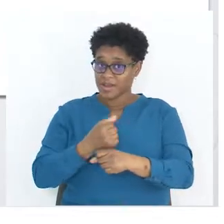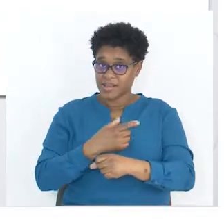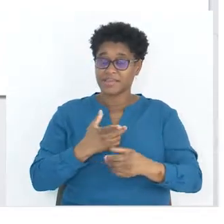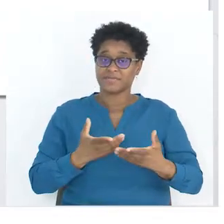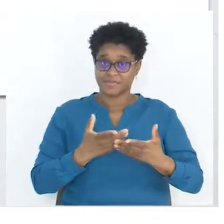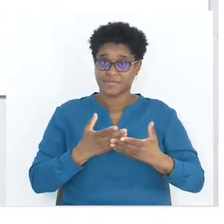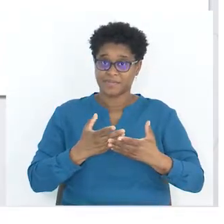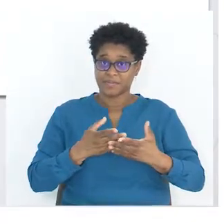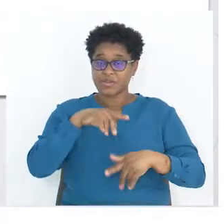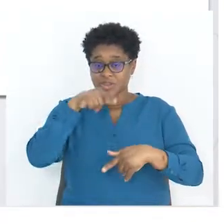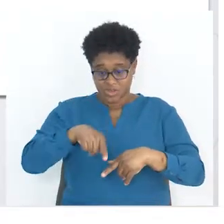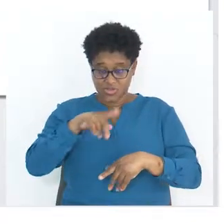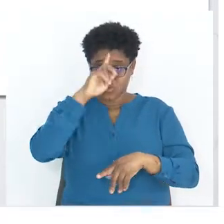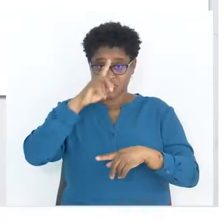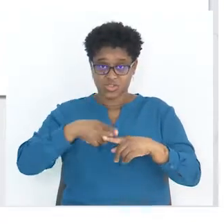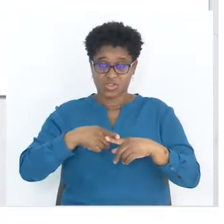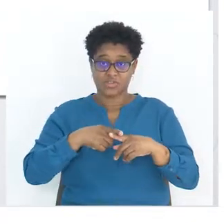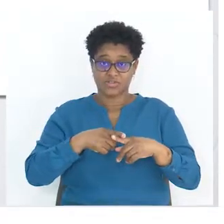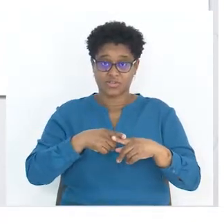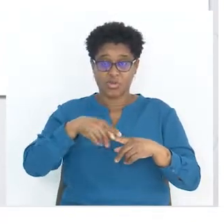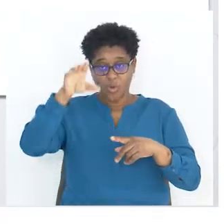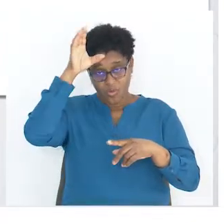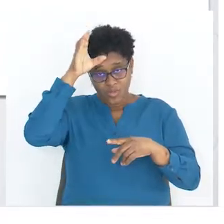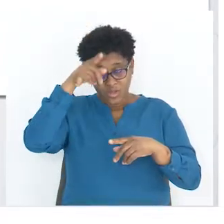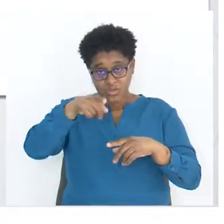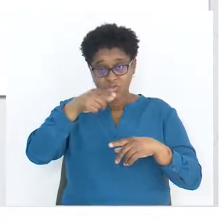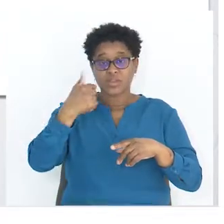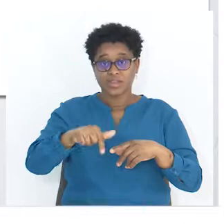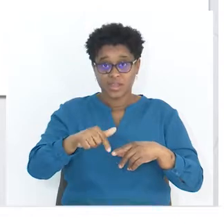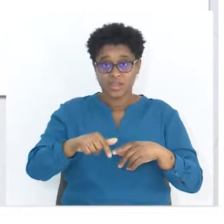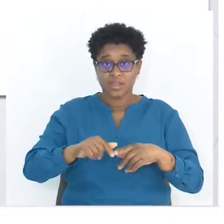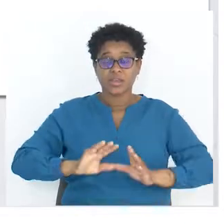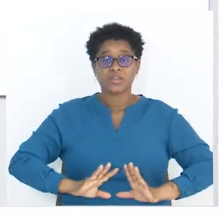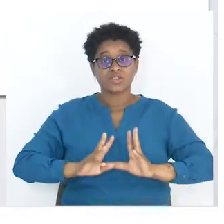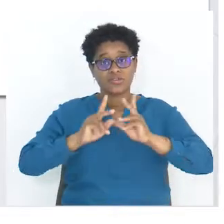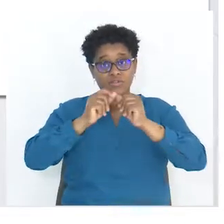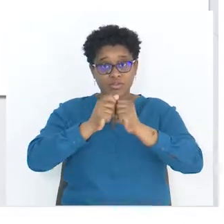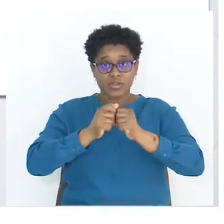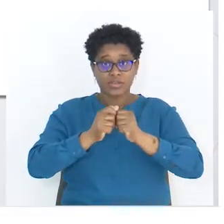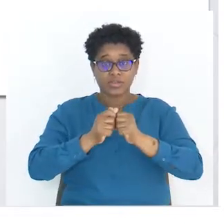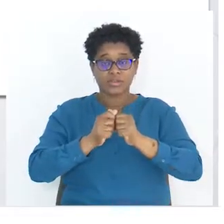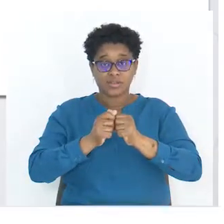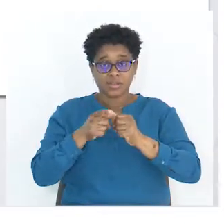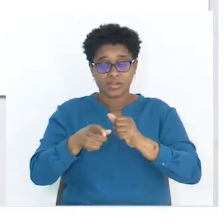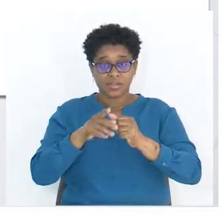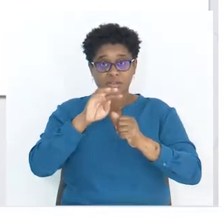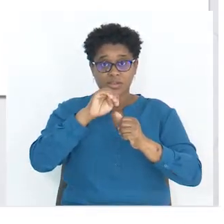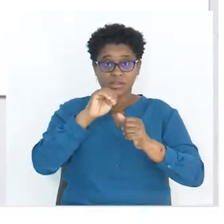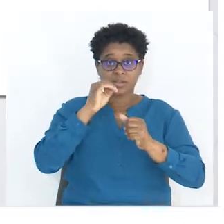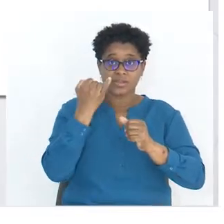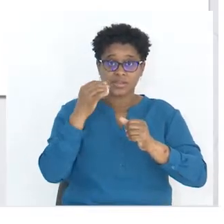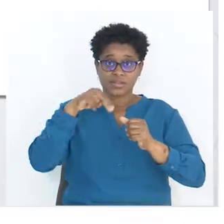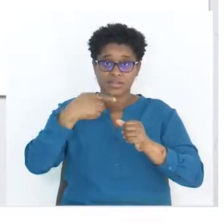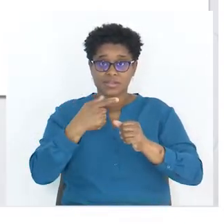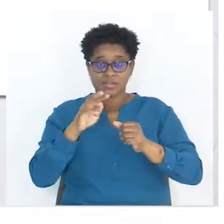estes são os objetivos ou então as competências que vais ter que desenvolver tanto no resumo como na síntese.